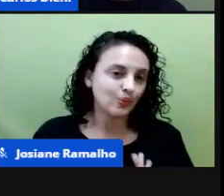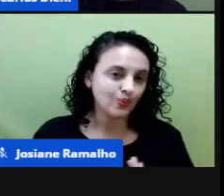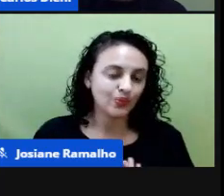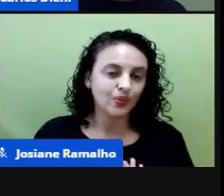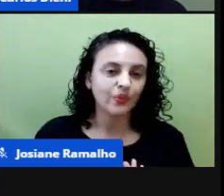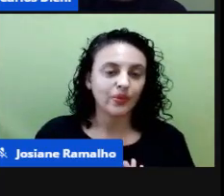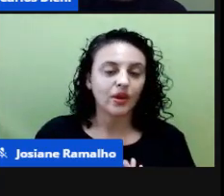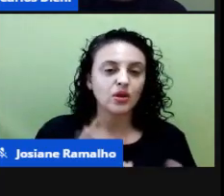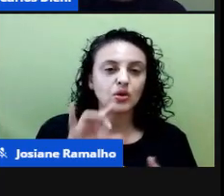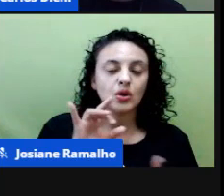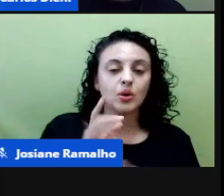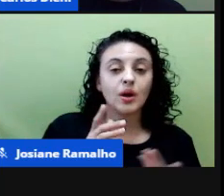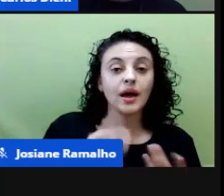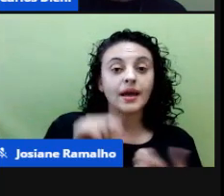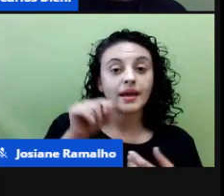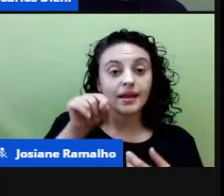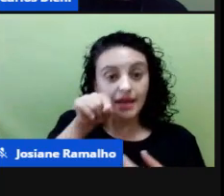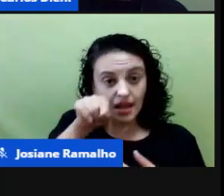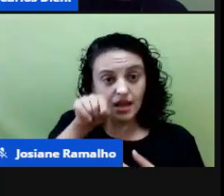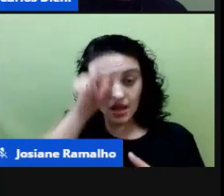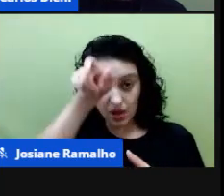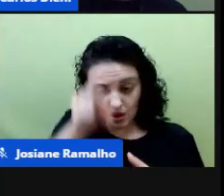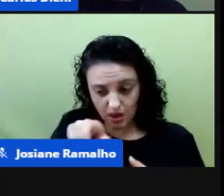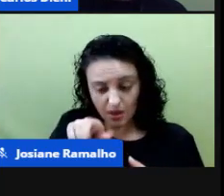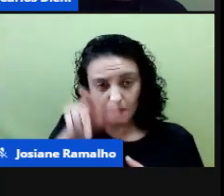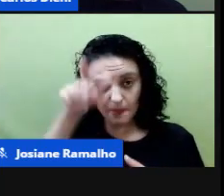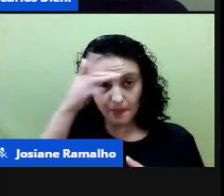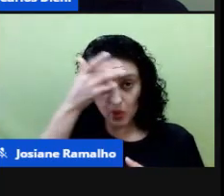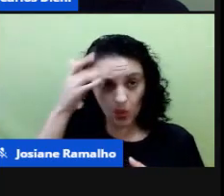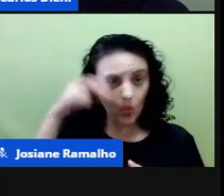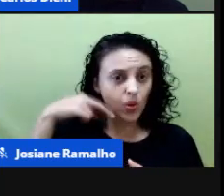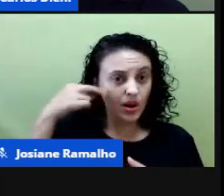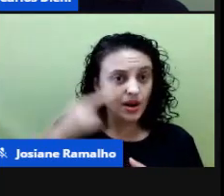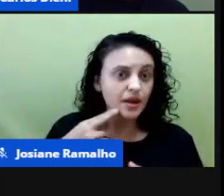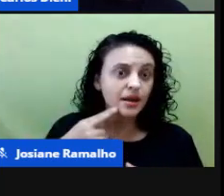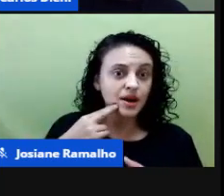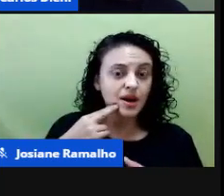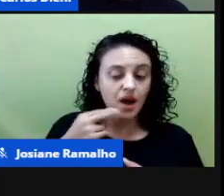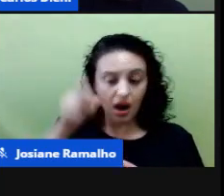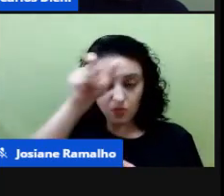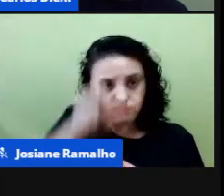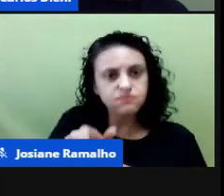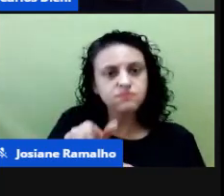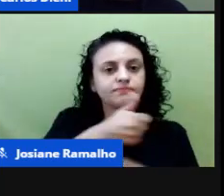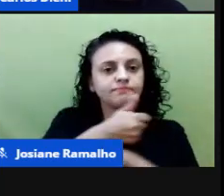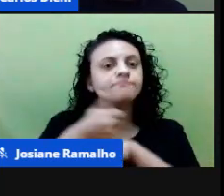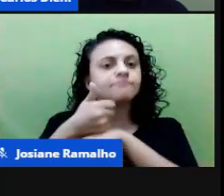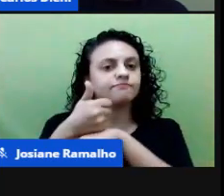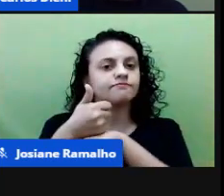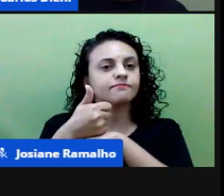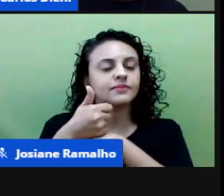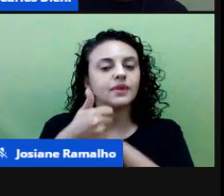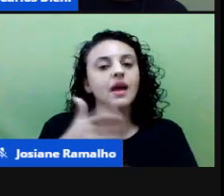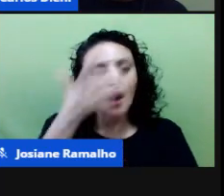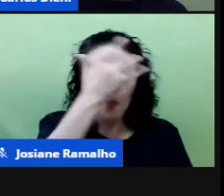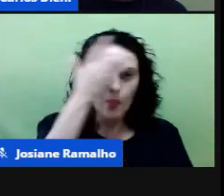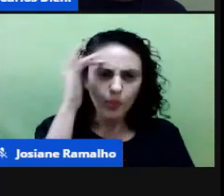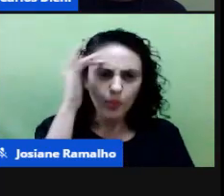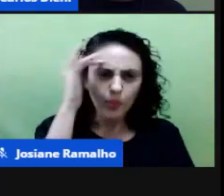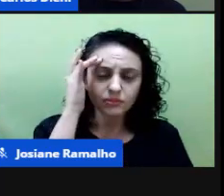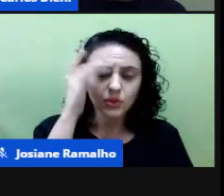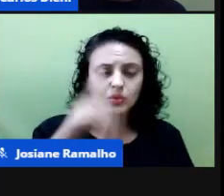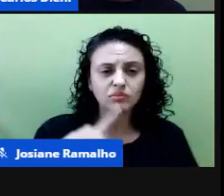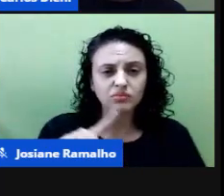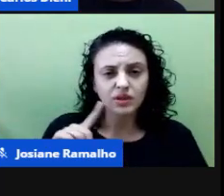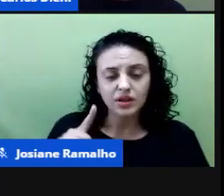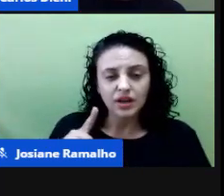ele fazia o personagem principal. As pessoas, as pessoas aqui que tinham a cara nossa